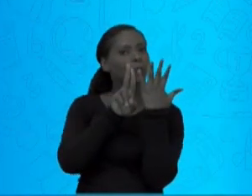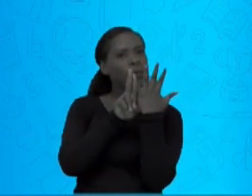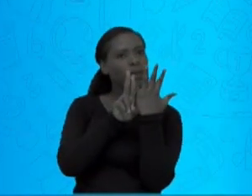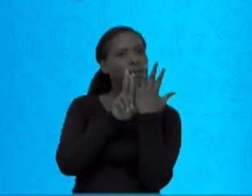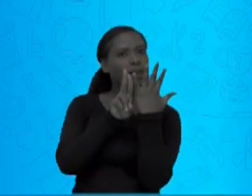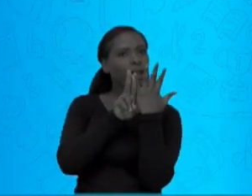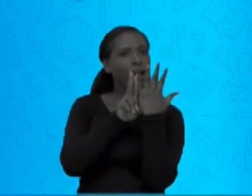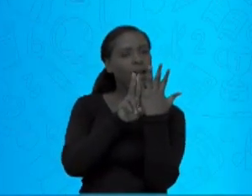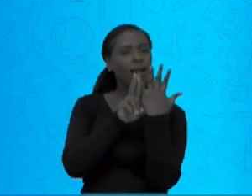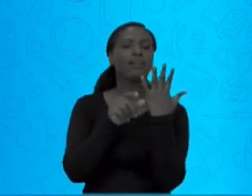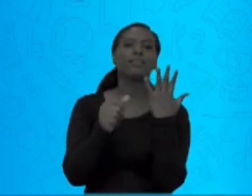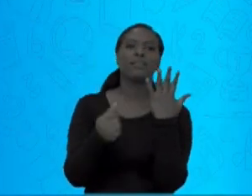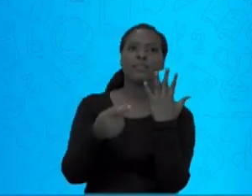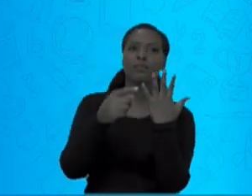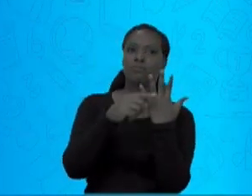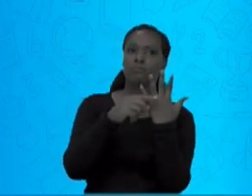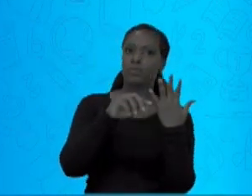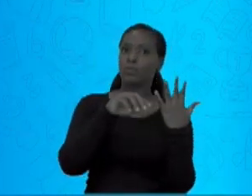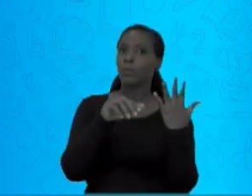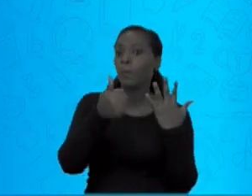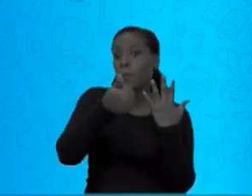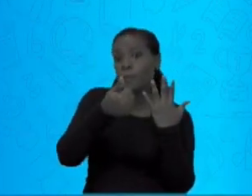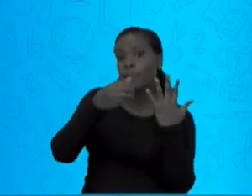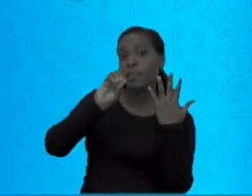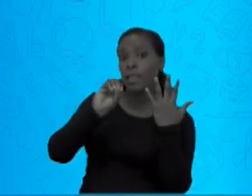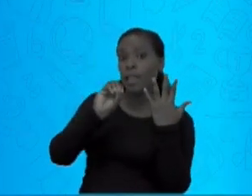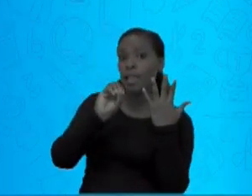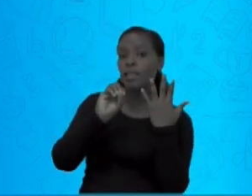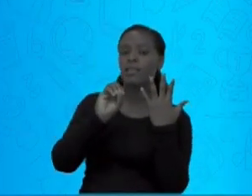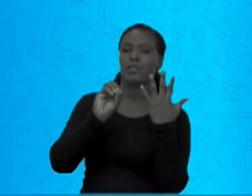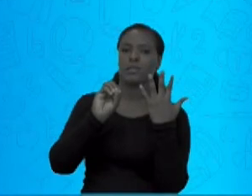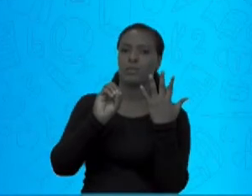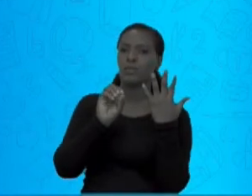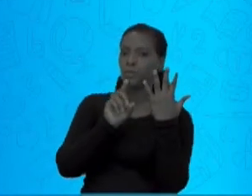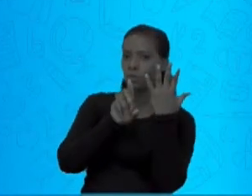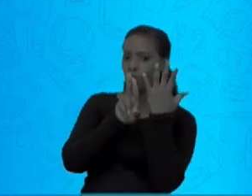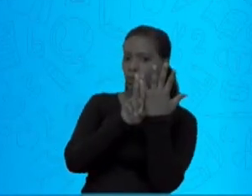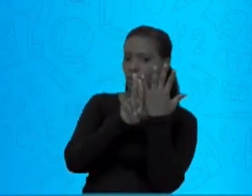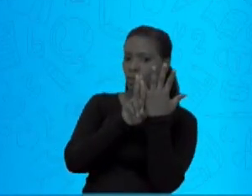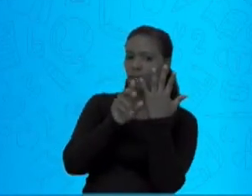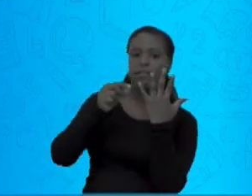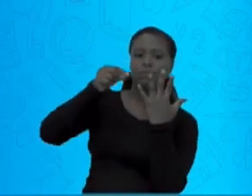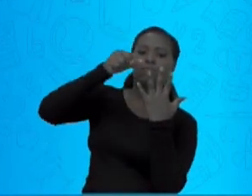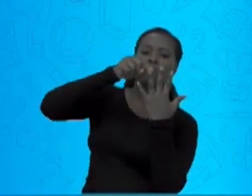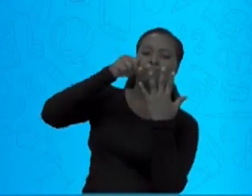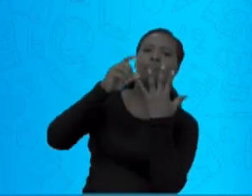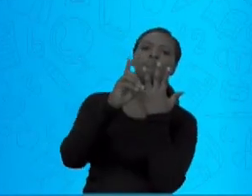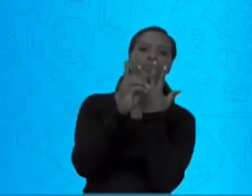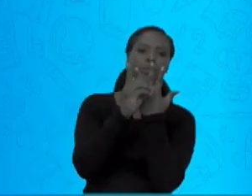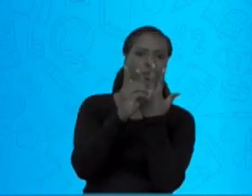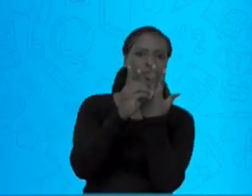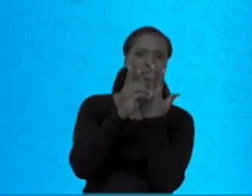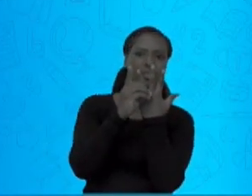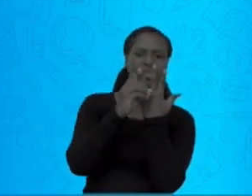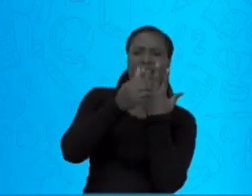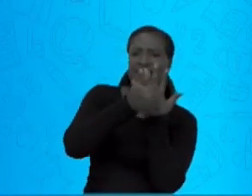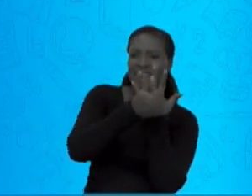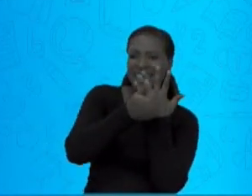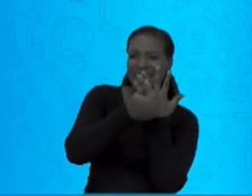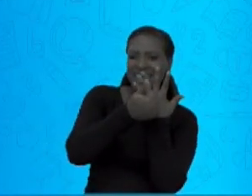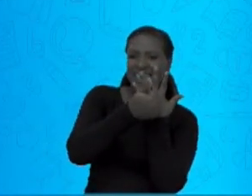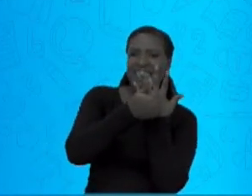10 unidades, que corresponde a uma dezena, 100 unidades corresponde a